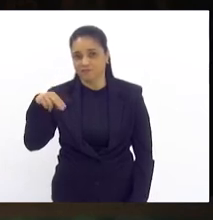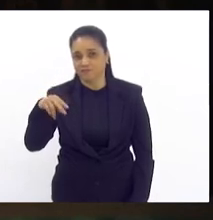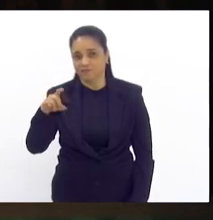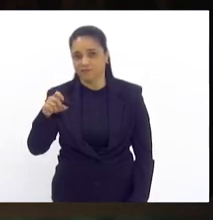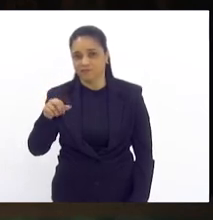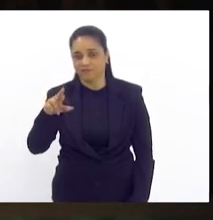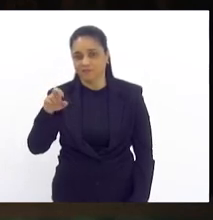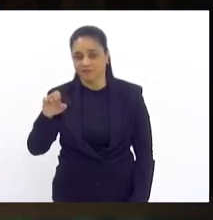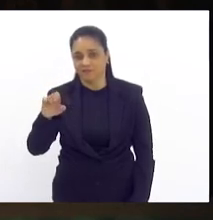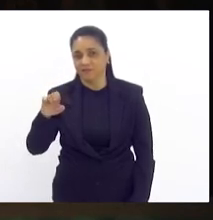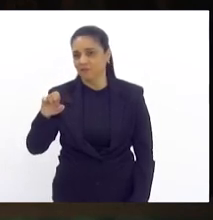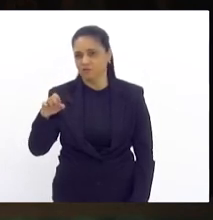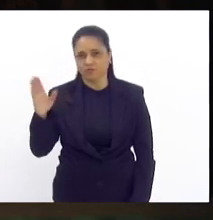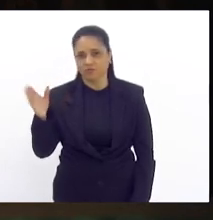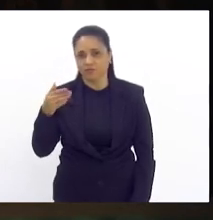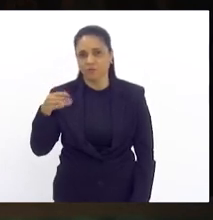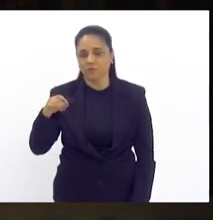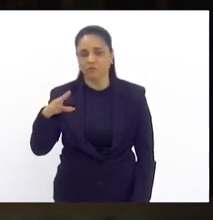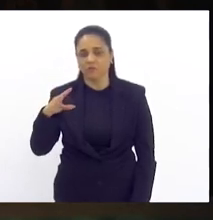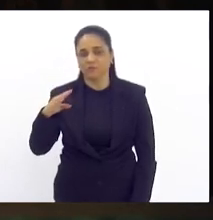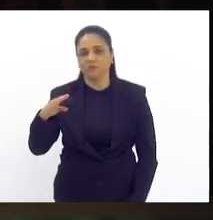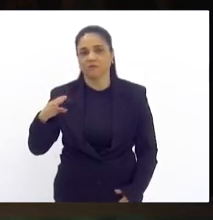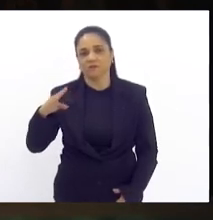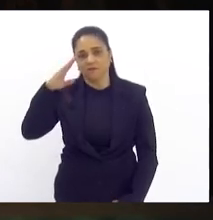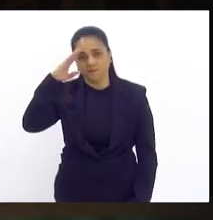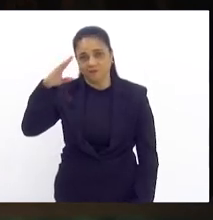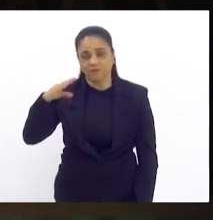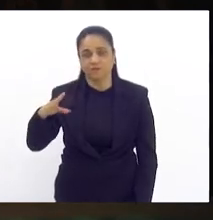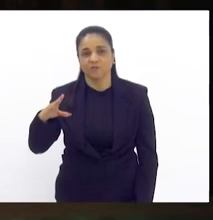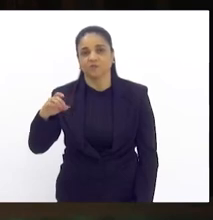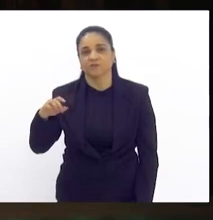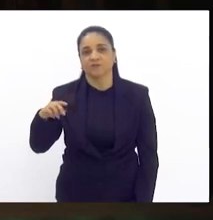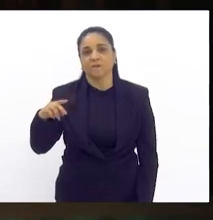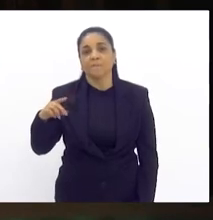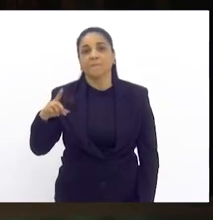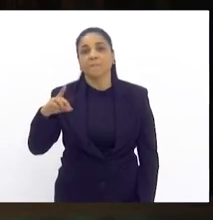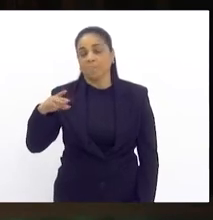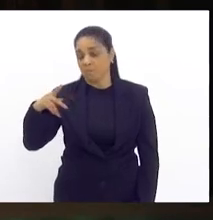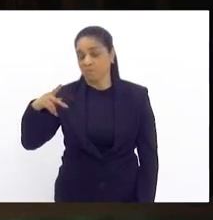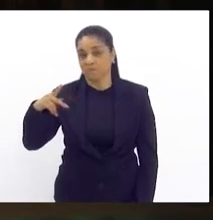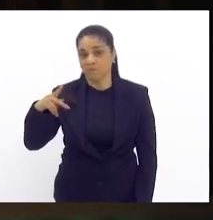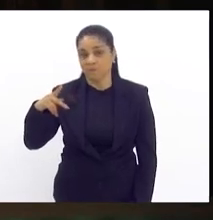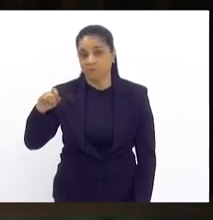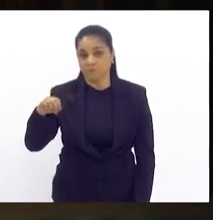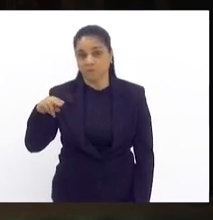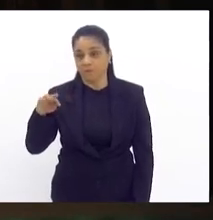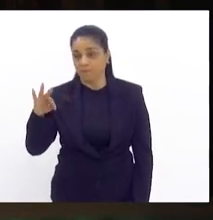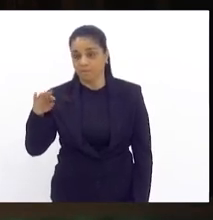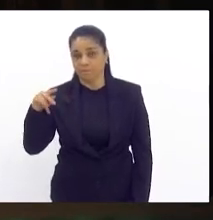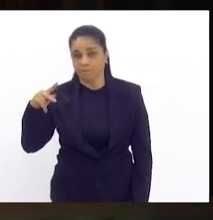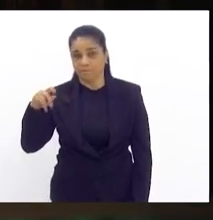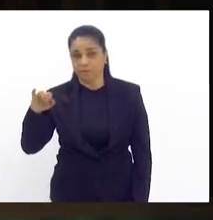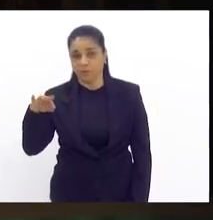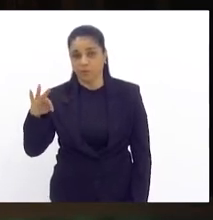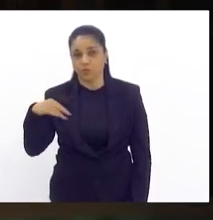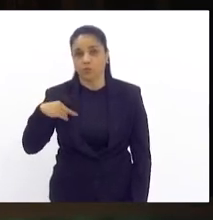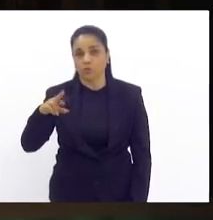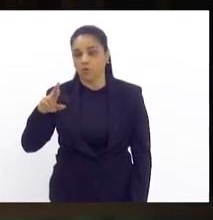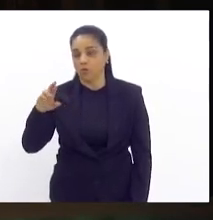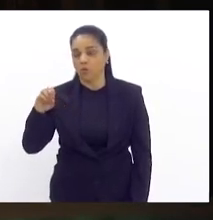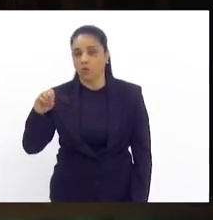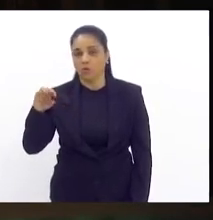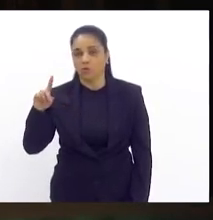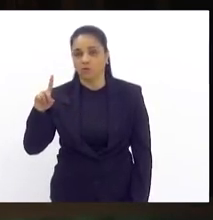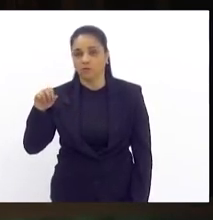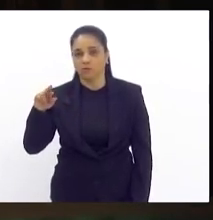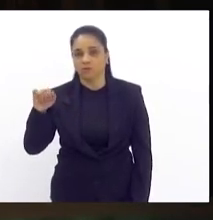Capitão Cristiane Ramos. Subtenente Rodrigo Brito Lourenço. Subtenente José